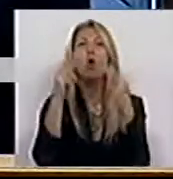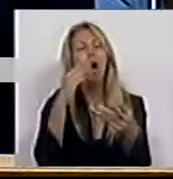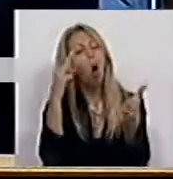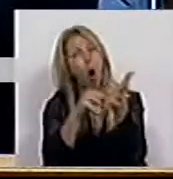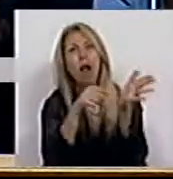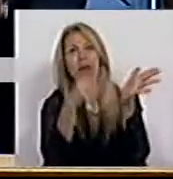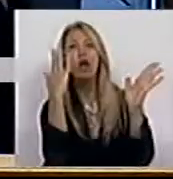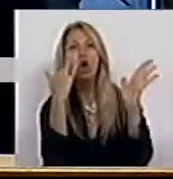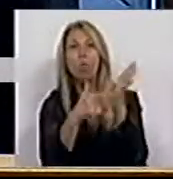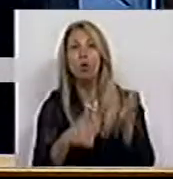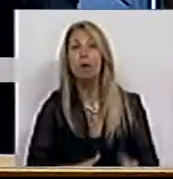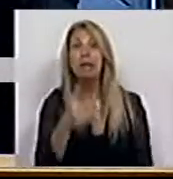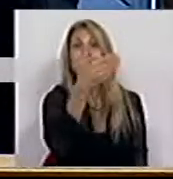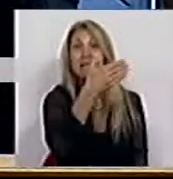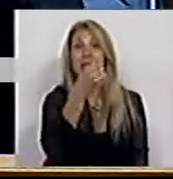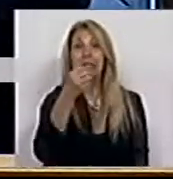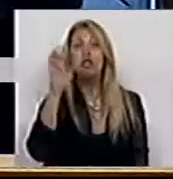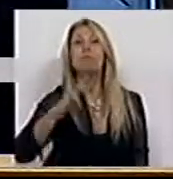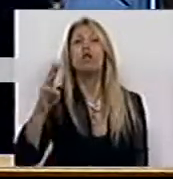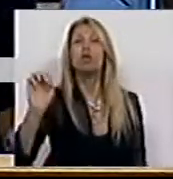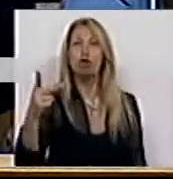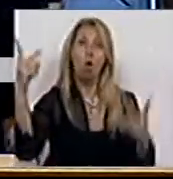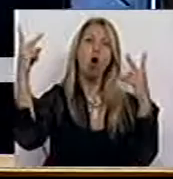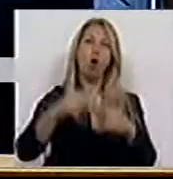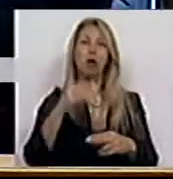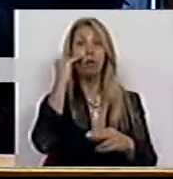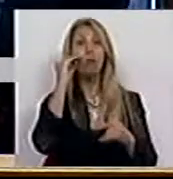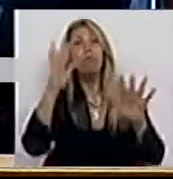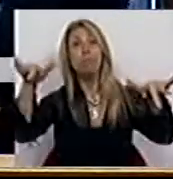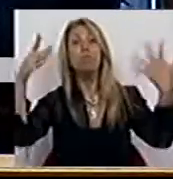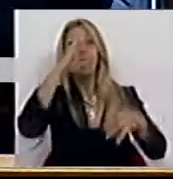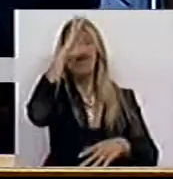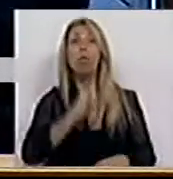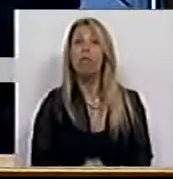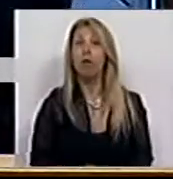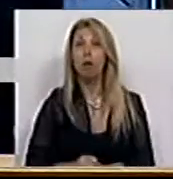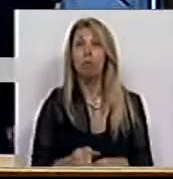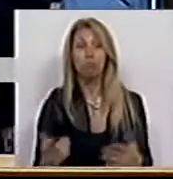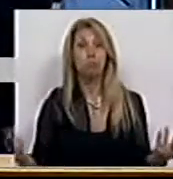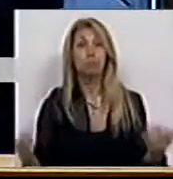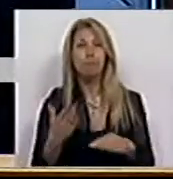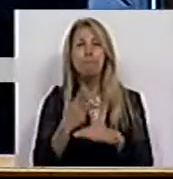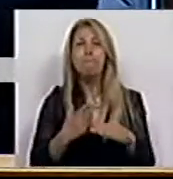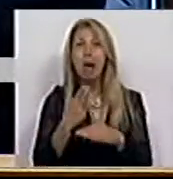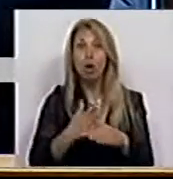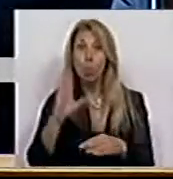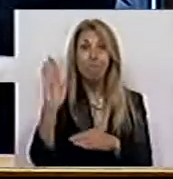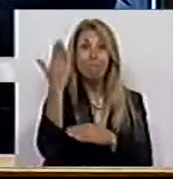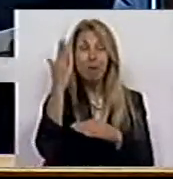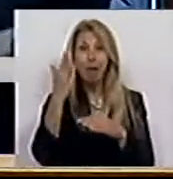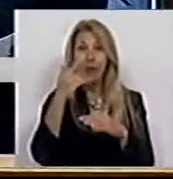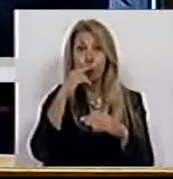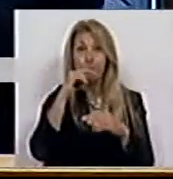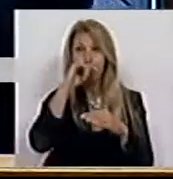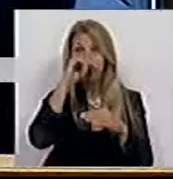para os números, 700 milhões de euros. Como é que pode o Governo, que a meio do primeiro período letivo ainda não conseguiu